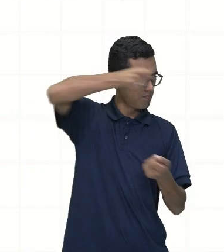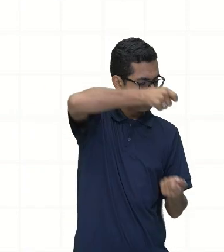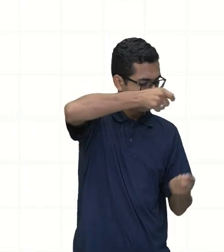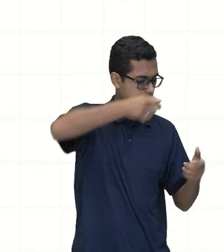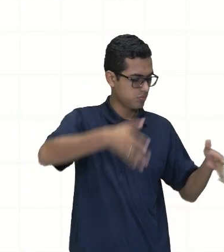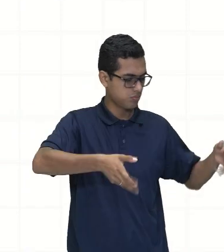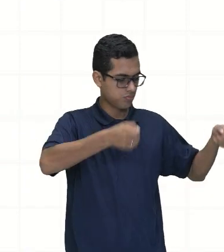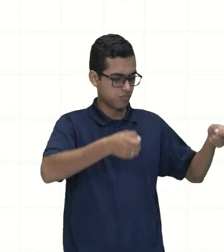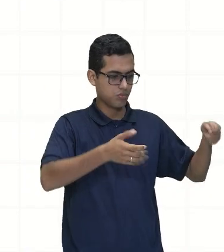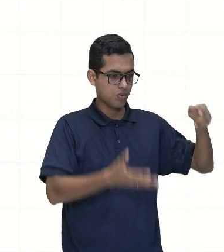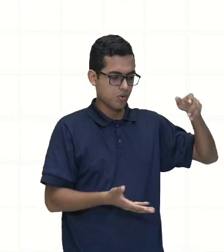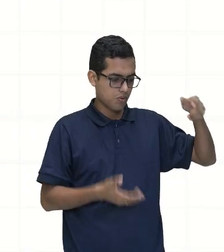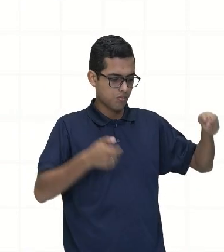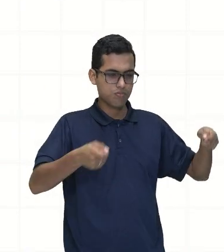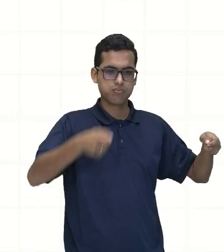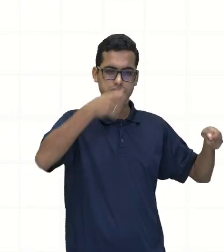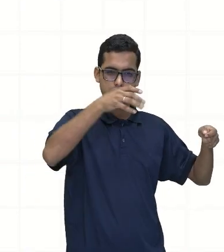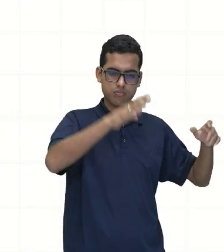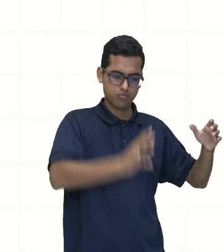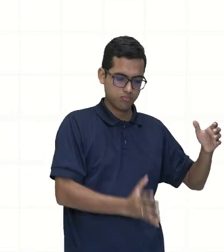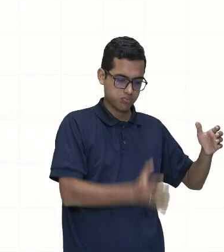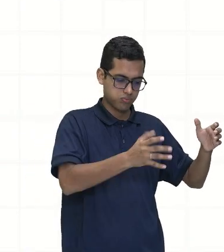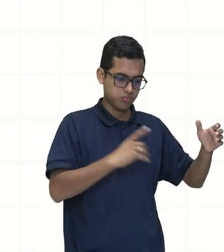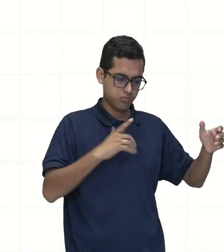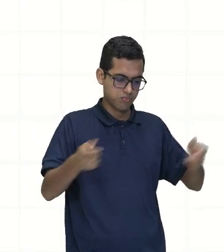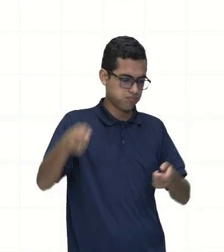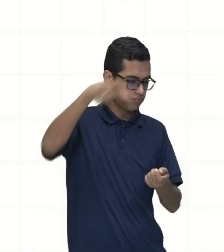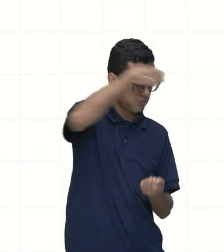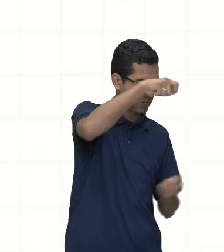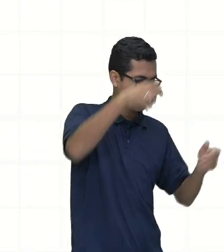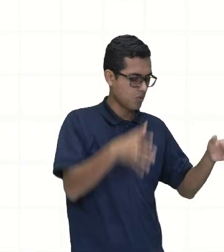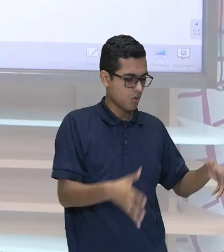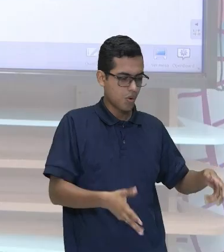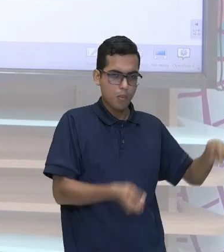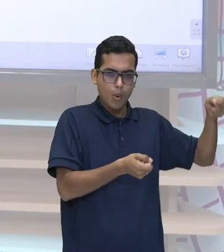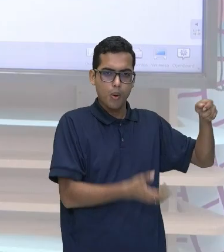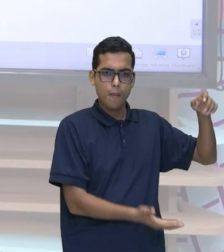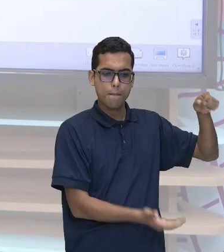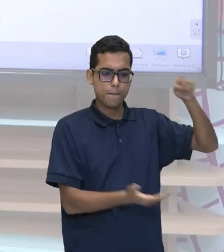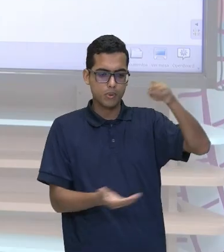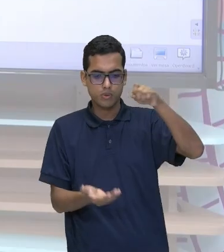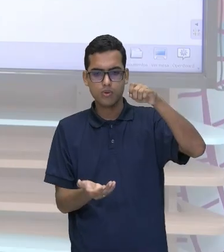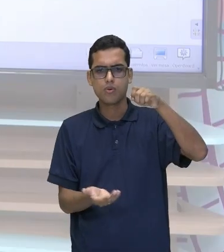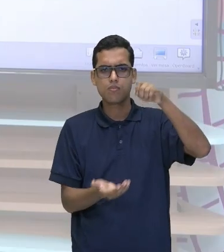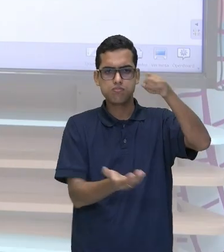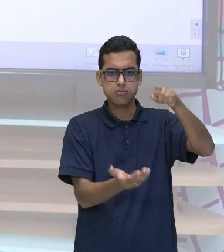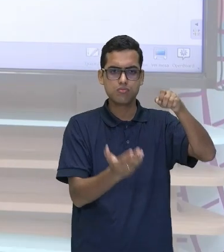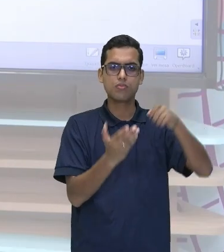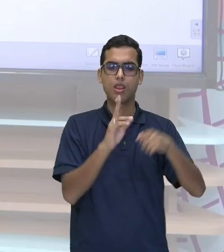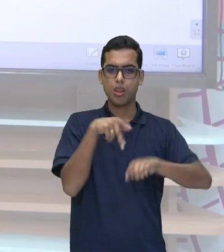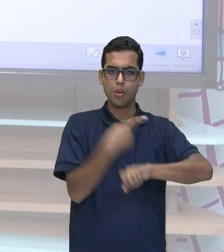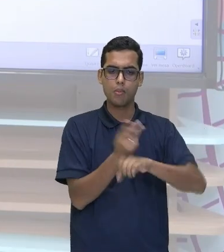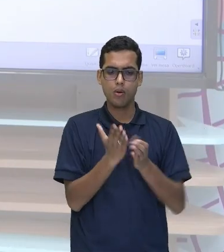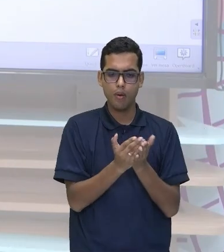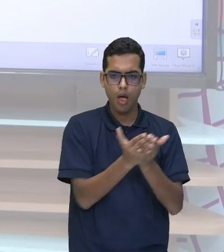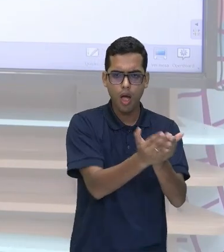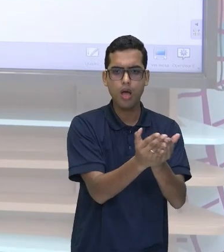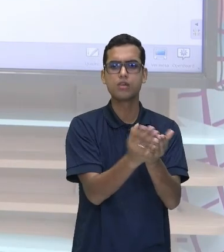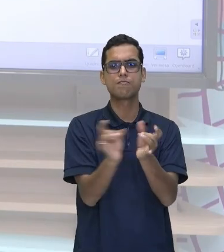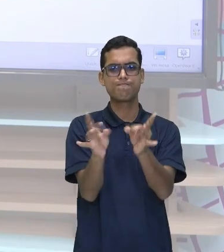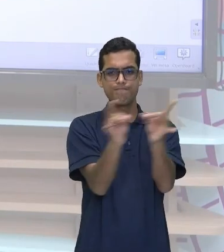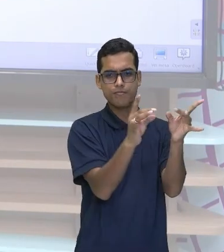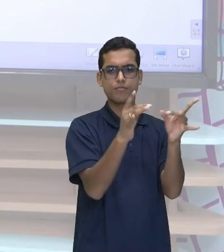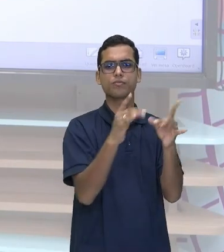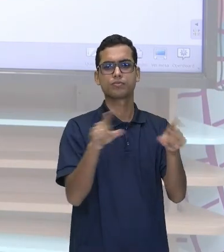a logística, né, o transporte ou até mesmo o armazenamento. Mais uma outra atividade extrativista, né, dos